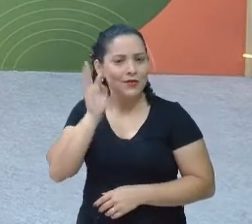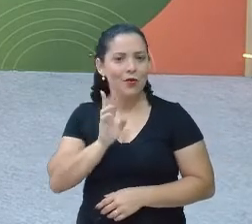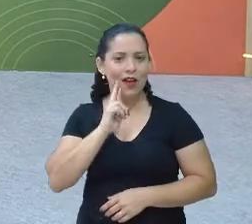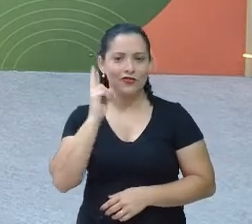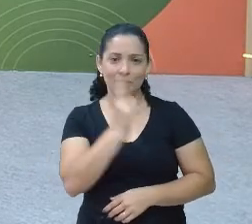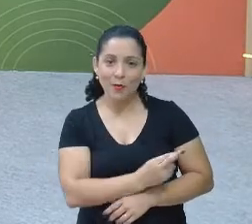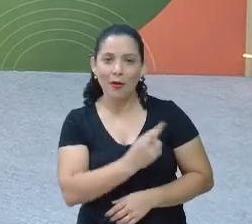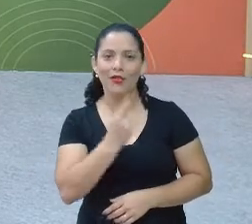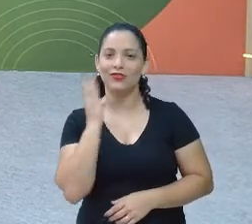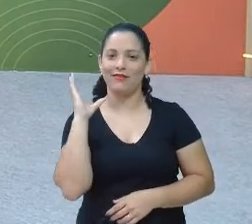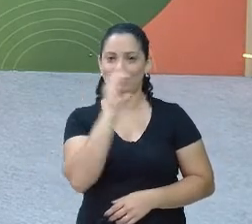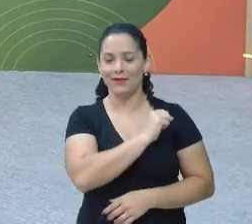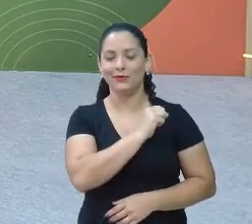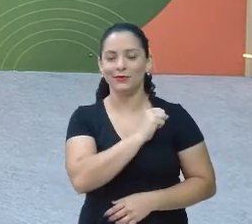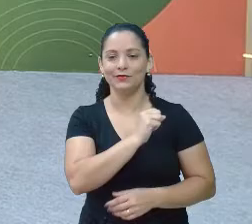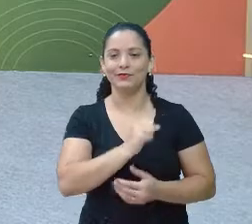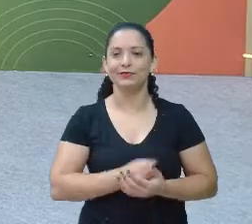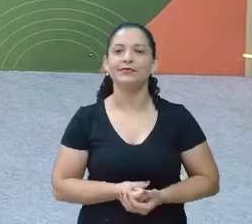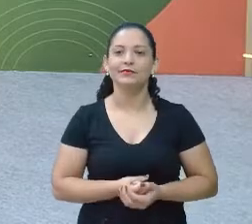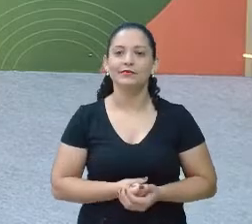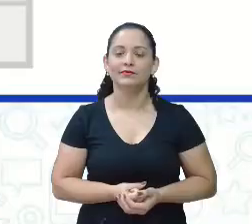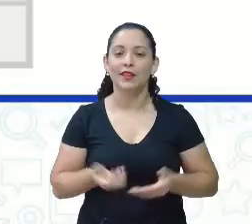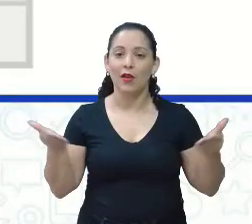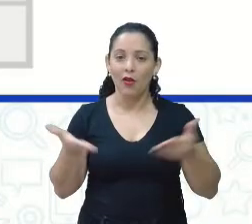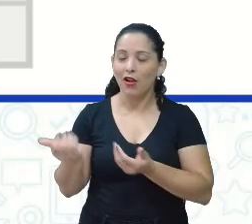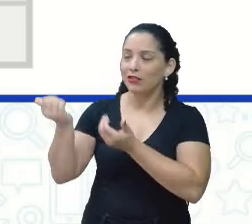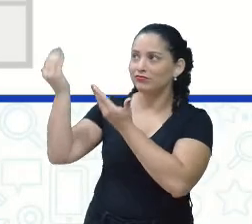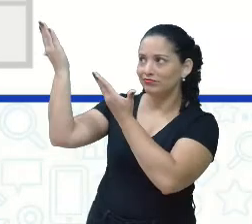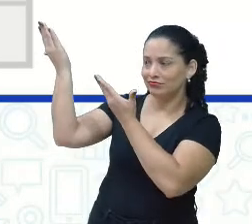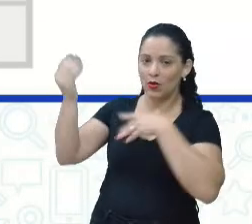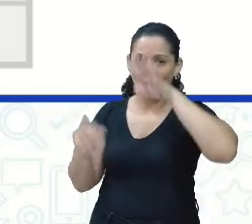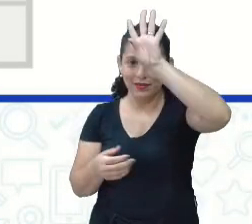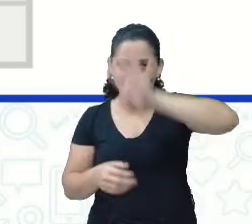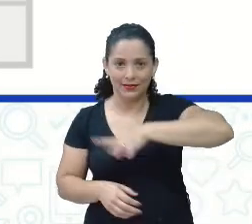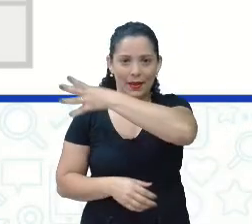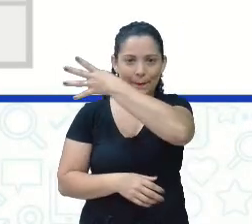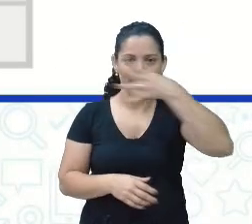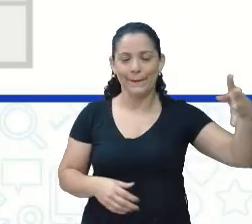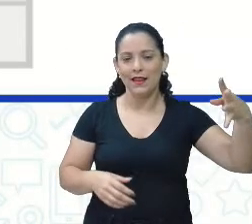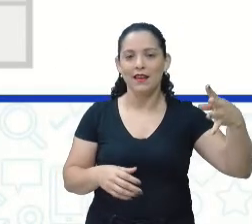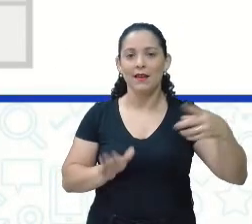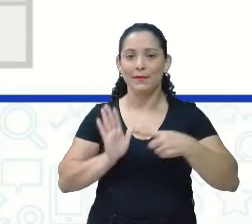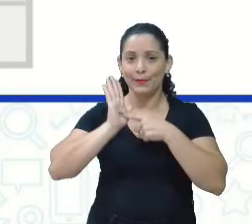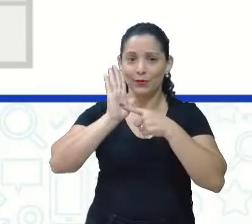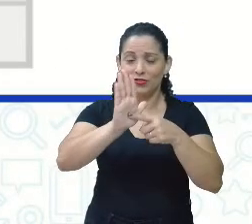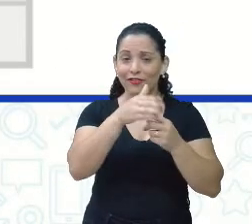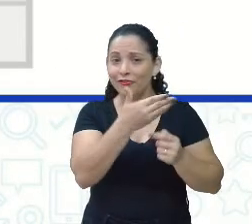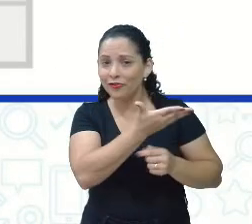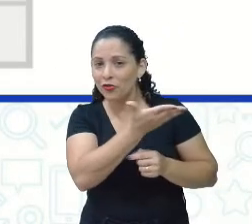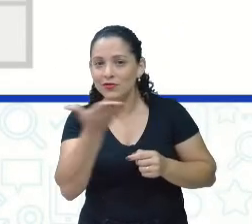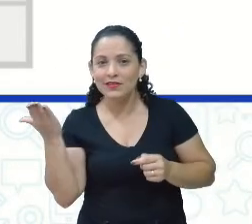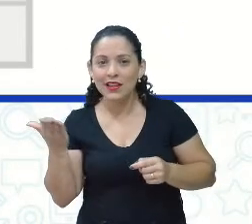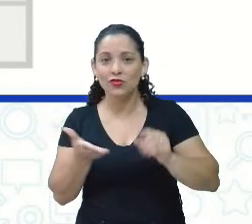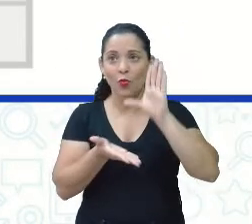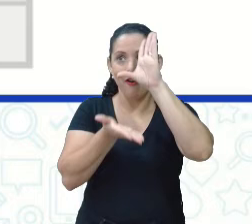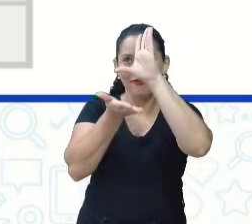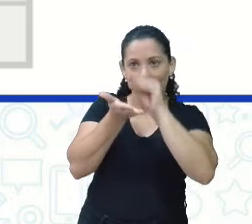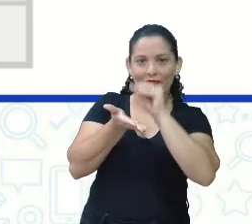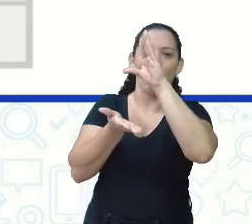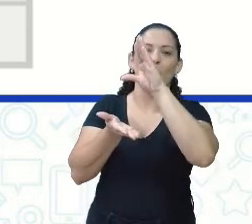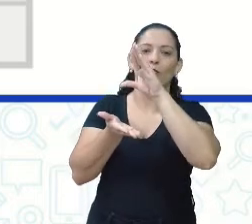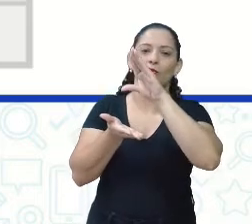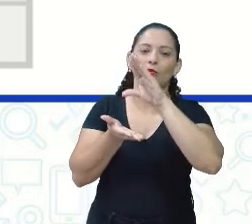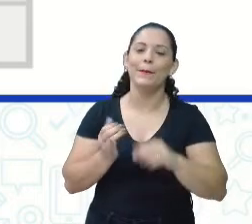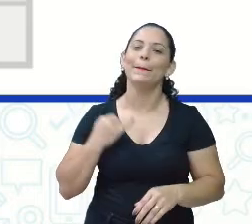isso, nós temos tantas formas aqui, ó. Isso aqui era interessante até de vocês dar tirar uma foto aí da tela da